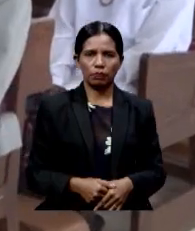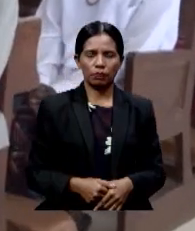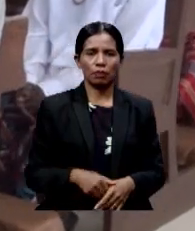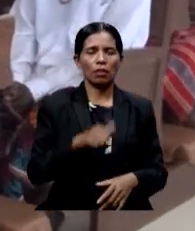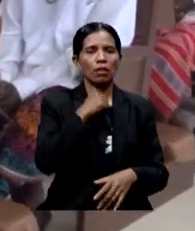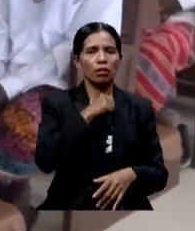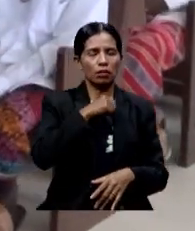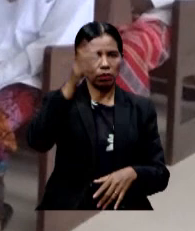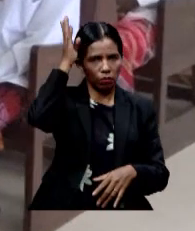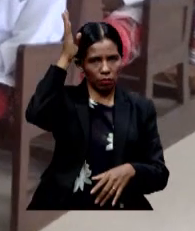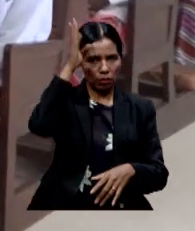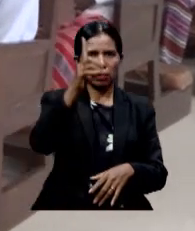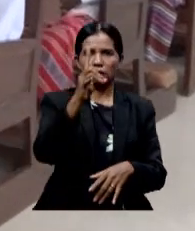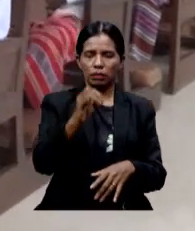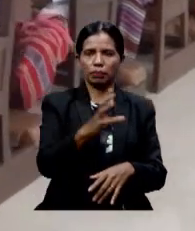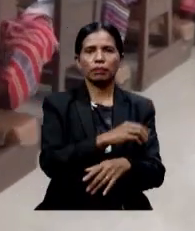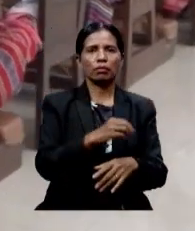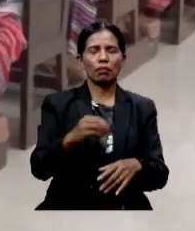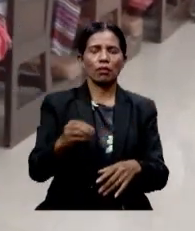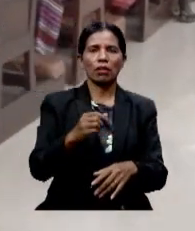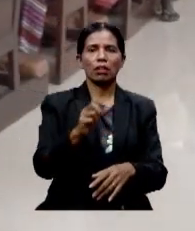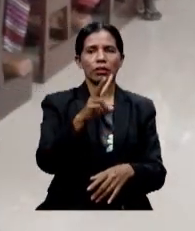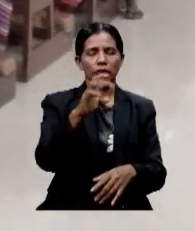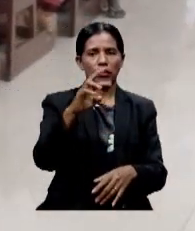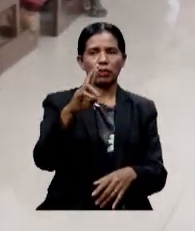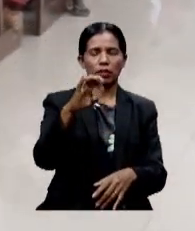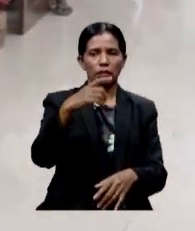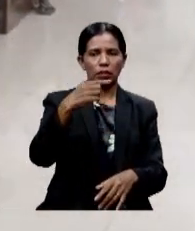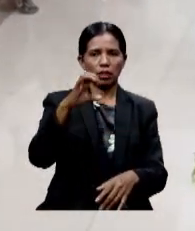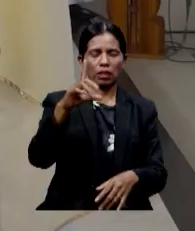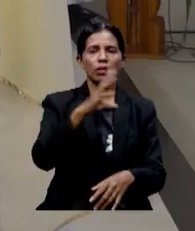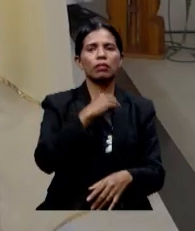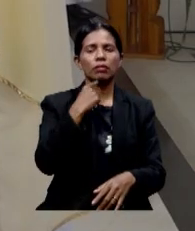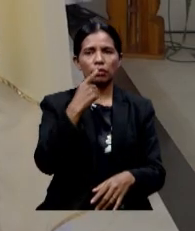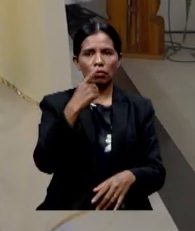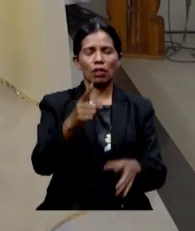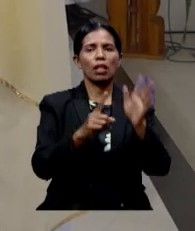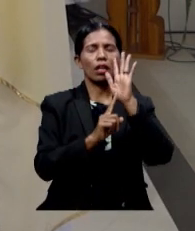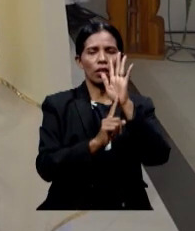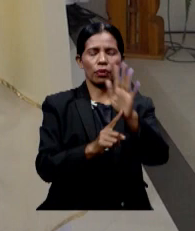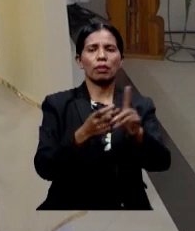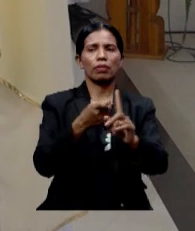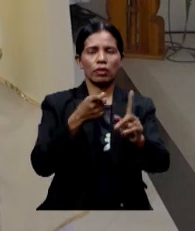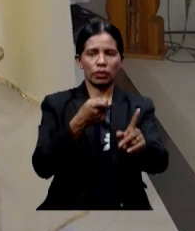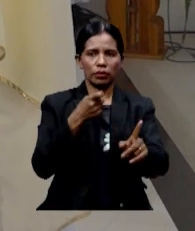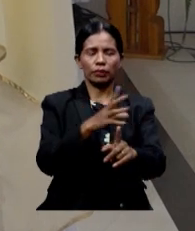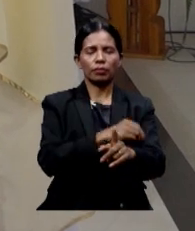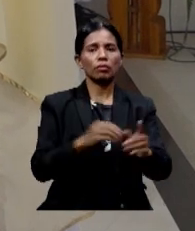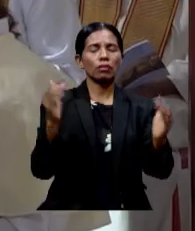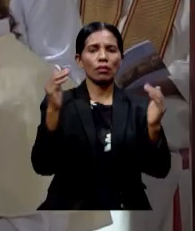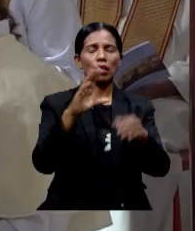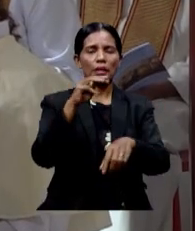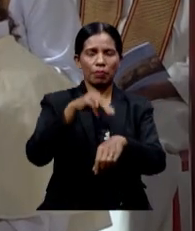Arcebispo Arquidiocese Metropolitana Dili, Dom Virgílio Cardeal do Carmo da Silva SDB, hato exigência nem, le hu sine homilia e a